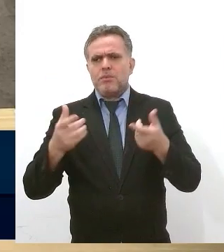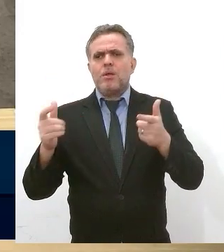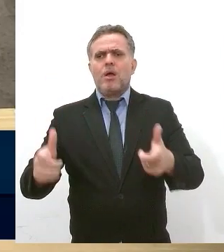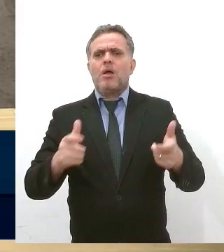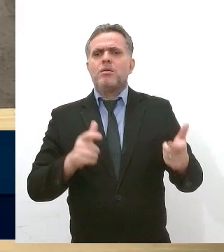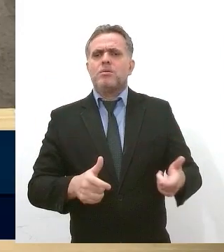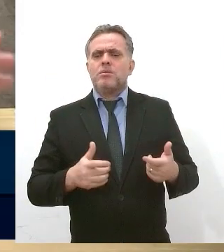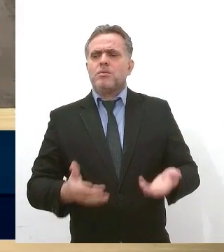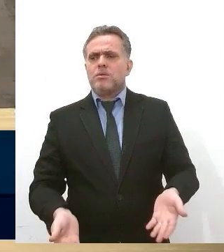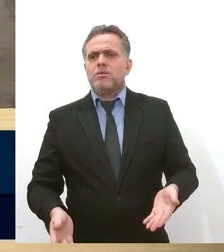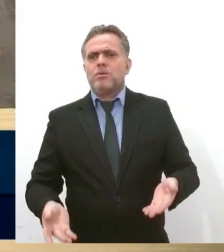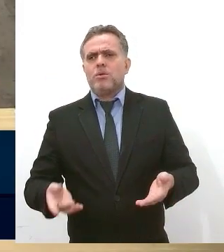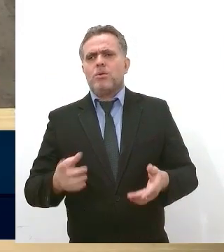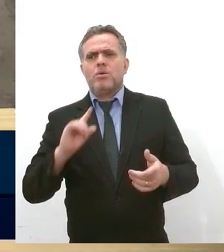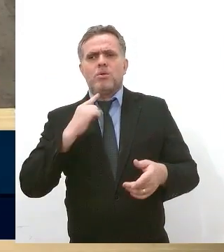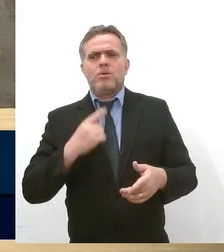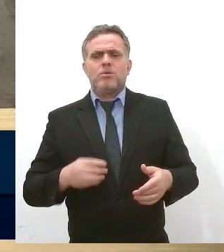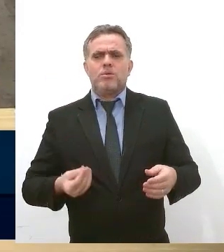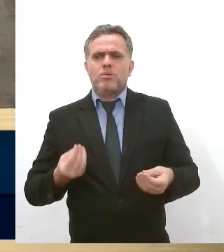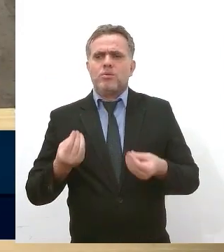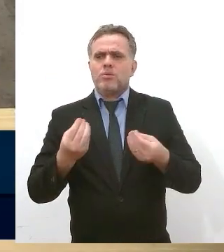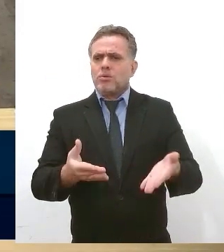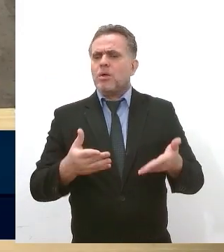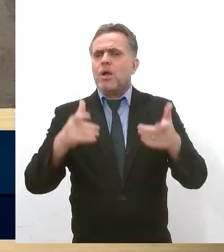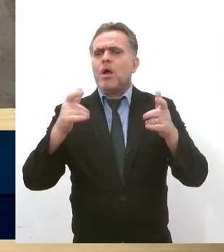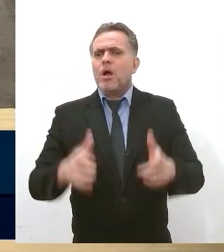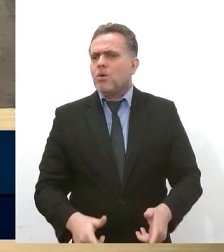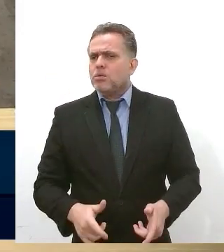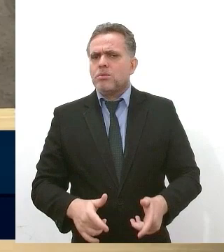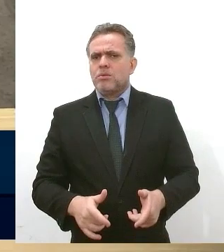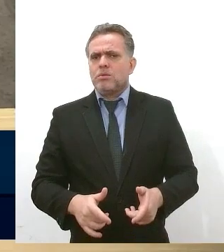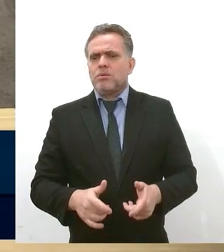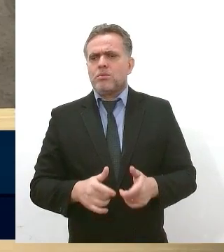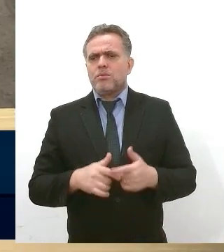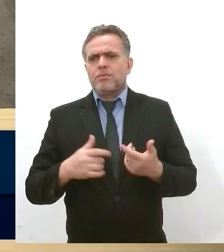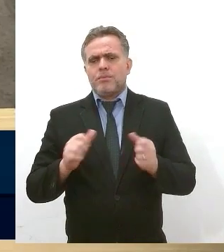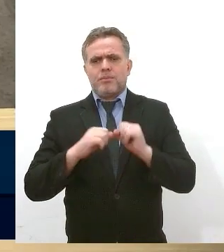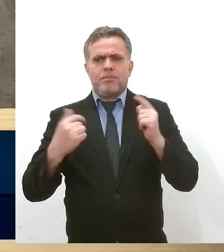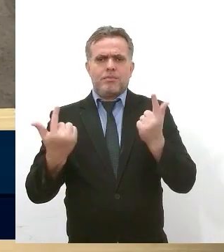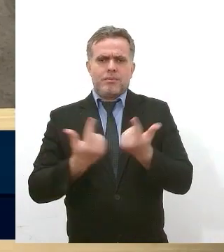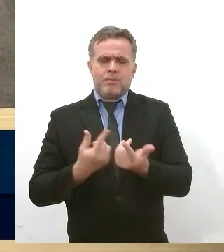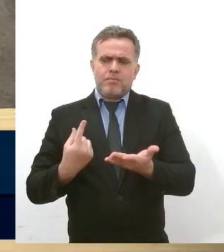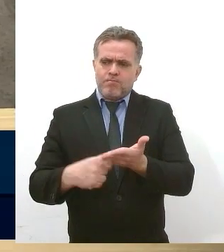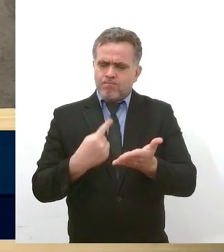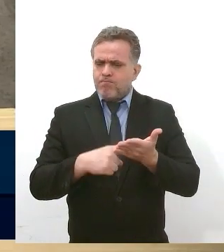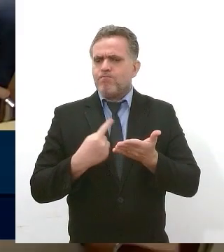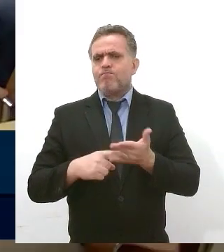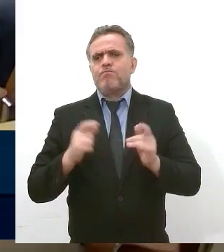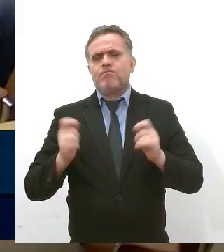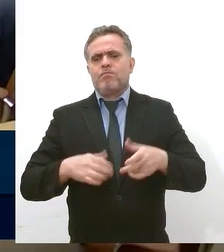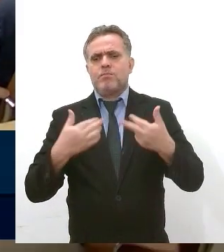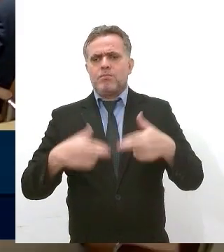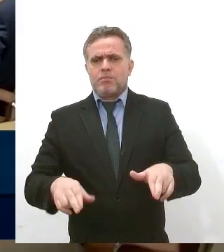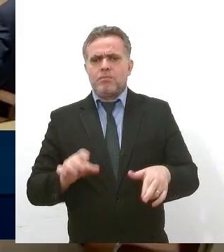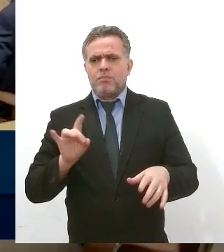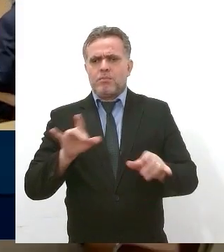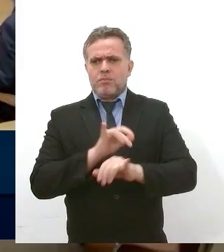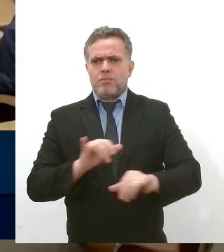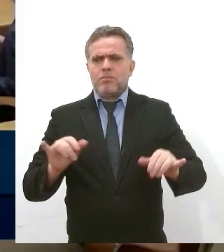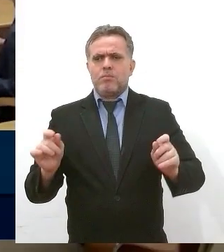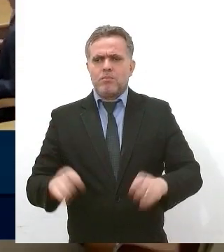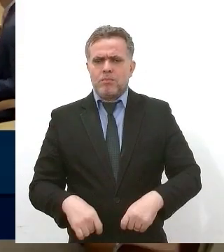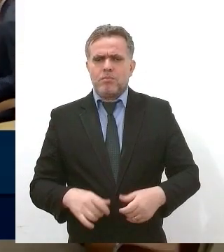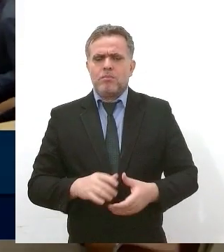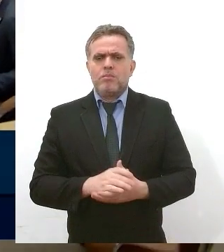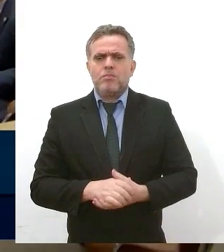da população. Então, algo que também a Assembleia, como envolve vários municípios, a gente fica atento nesse cenário. É preocupante. Não há mais orador